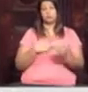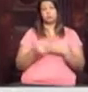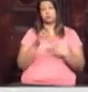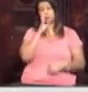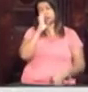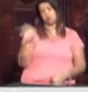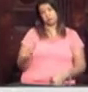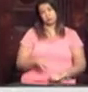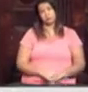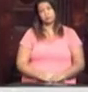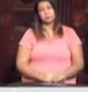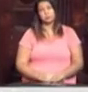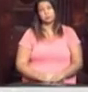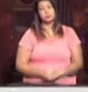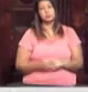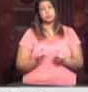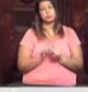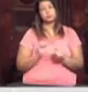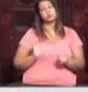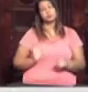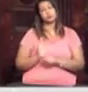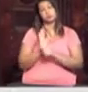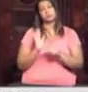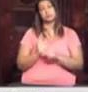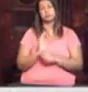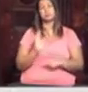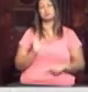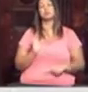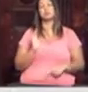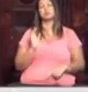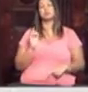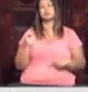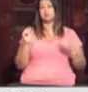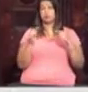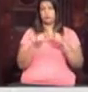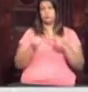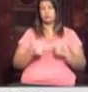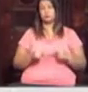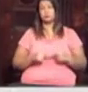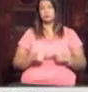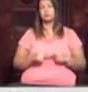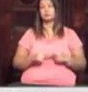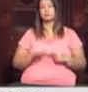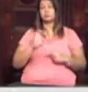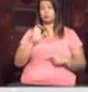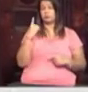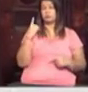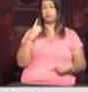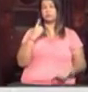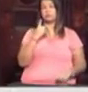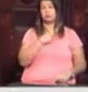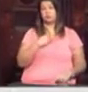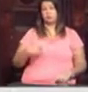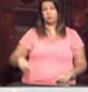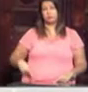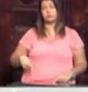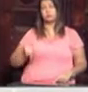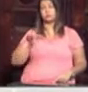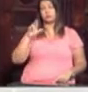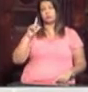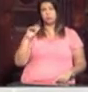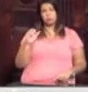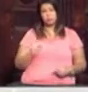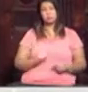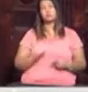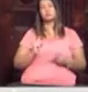acusado. Defendemos isso com relação ao ex-presidente Lula, a ex-presidente